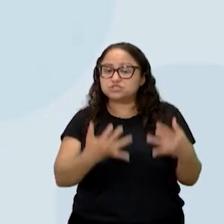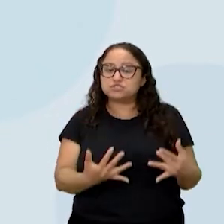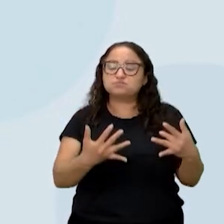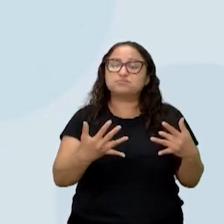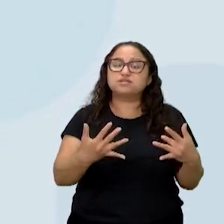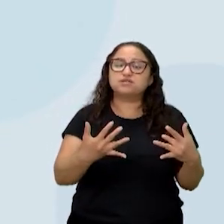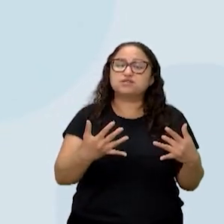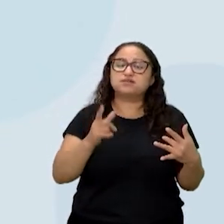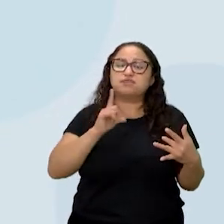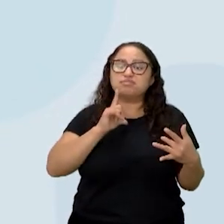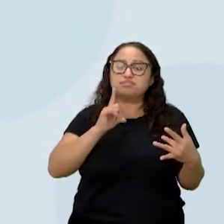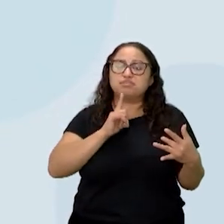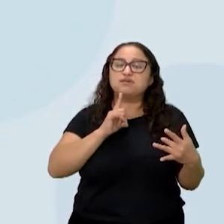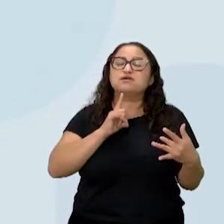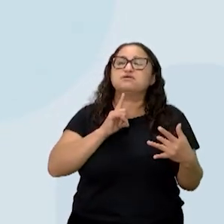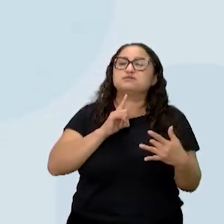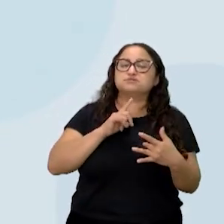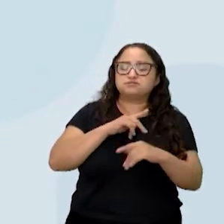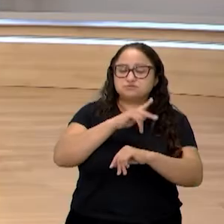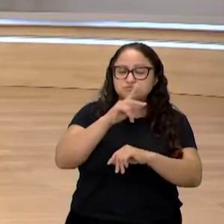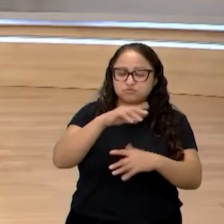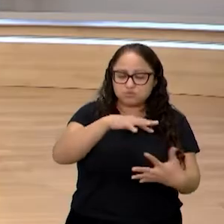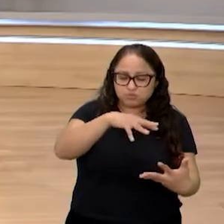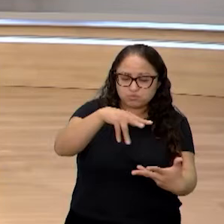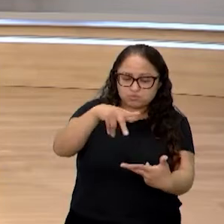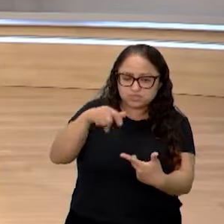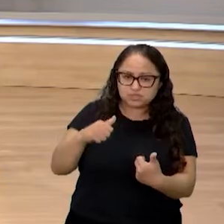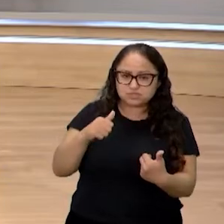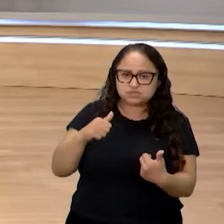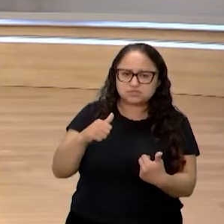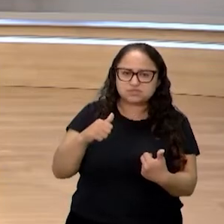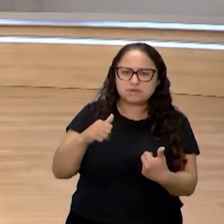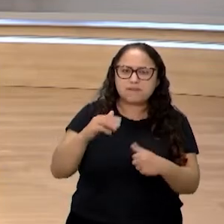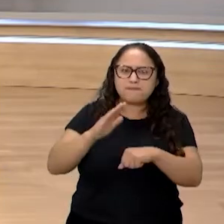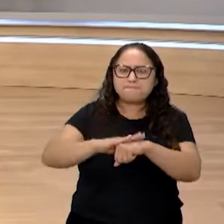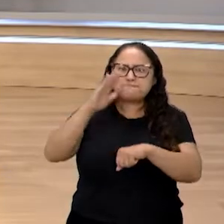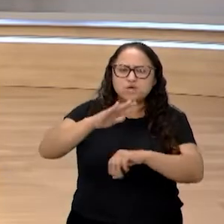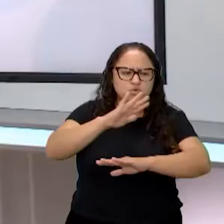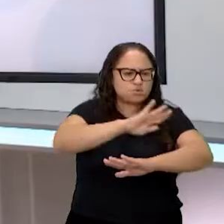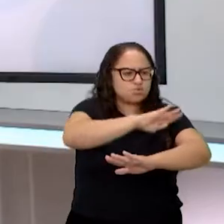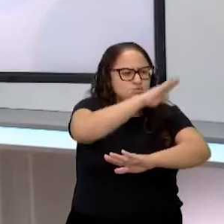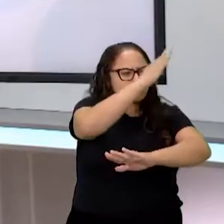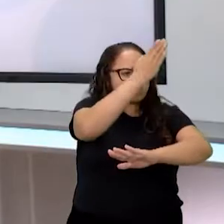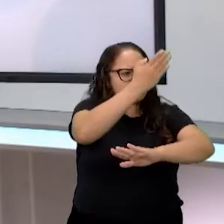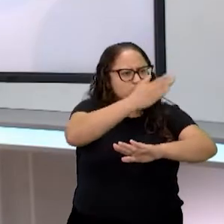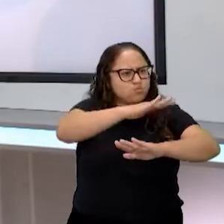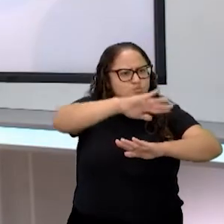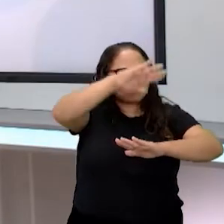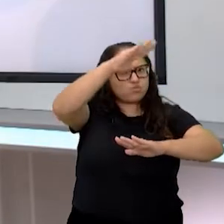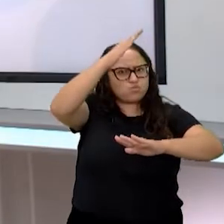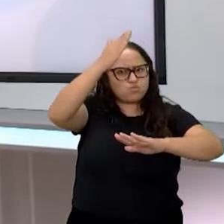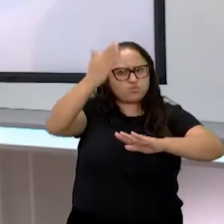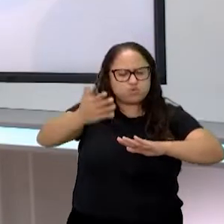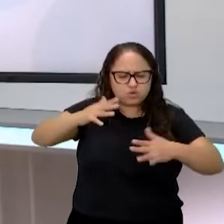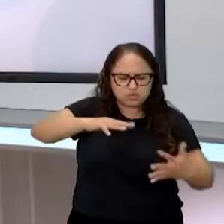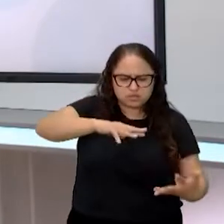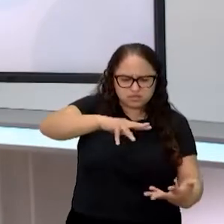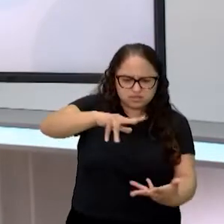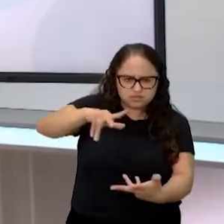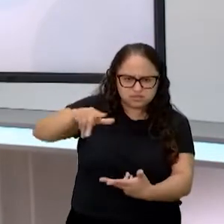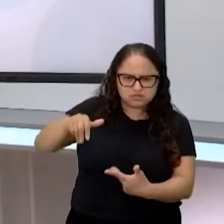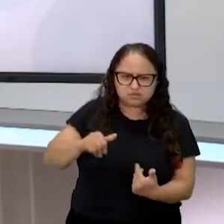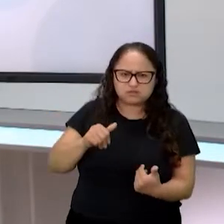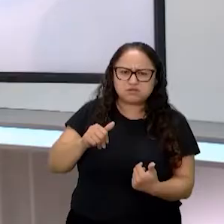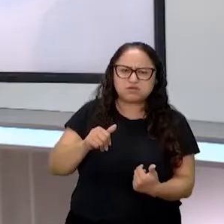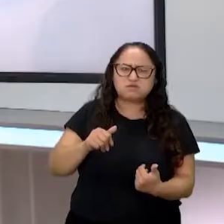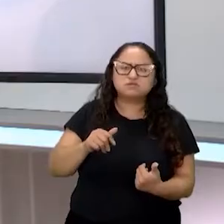planetas, né, no sistema solar, Pris, sabia que existe a maior montanha do sistema solar? Você acha qual